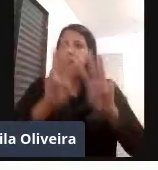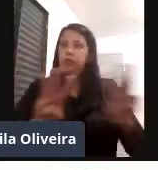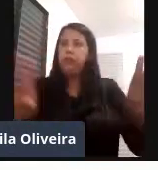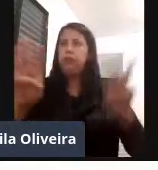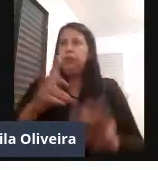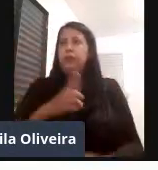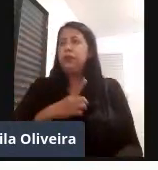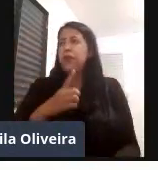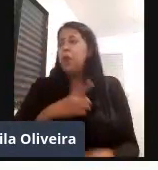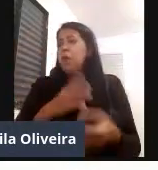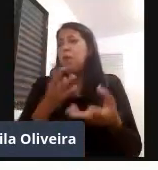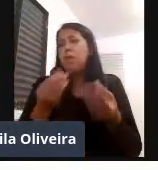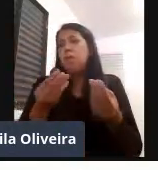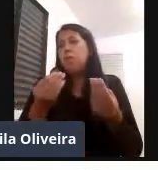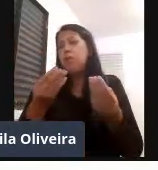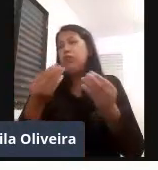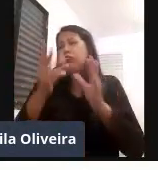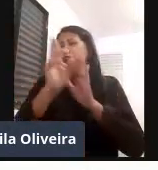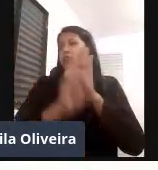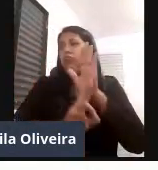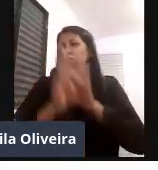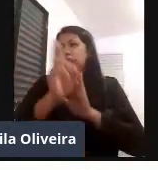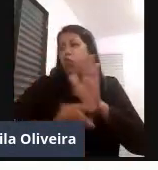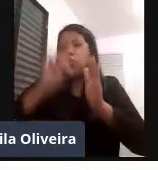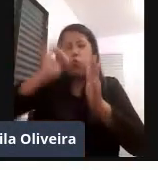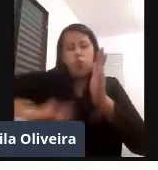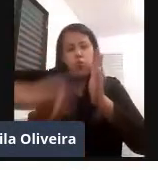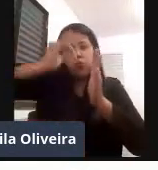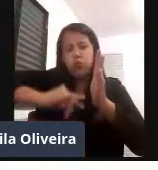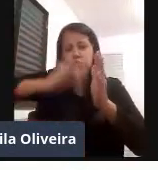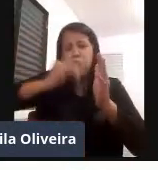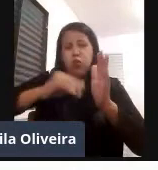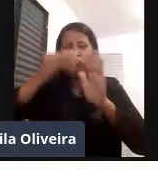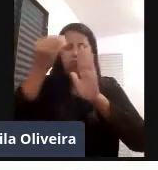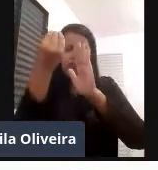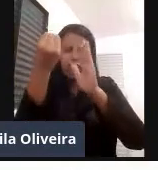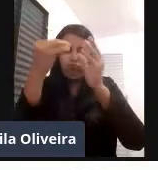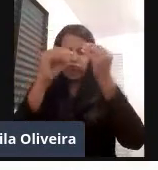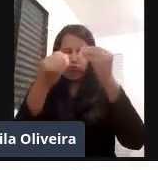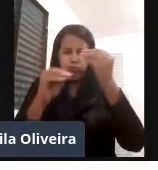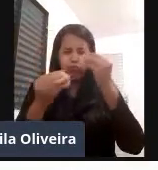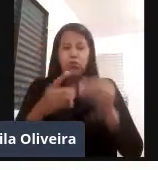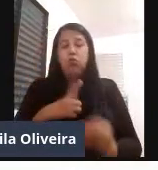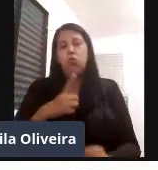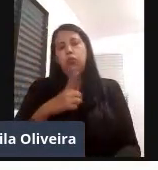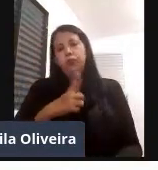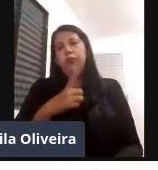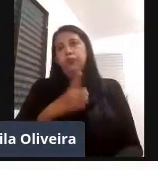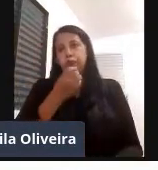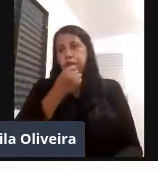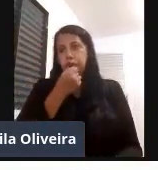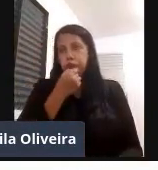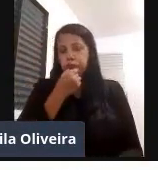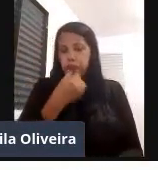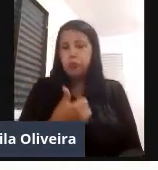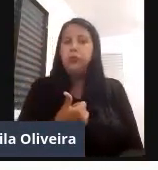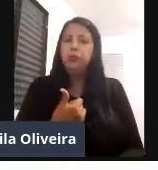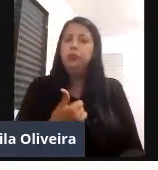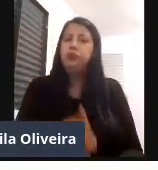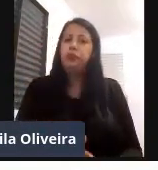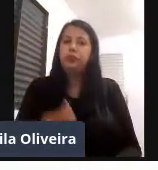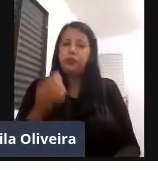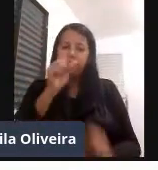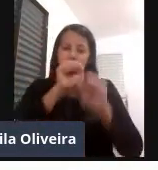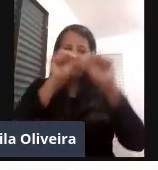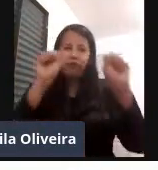mil teses e mais de 619 mil documentos. Então, essa base de dados, ela é,